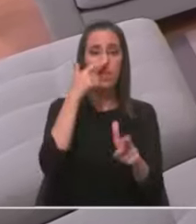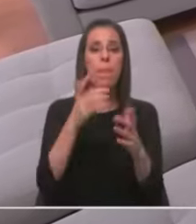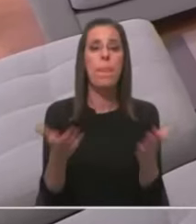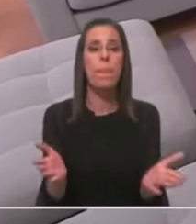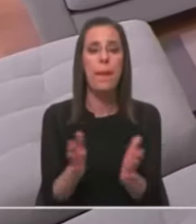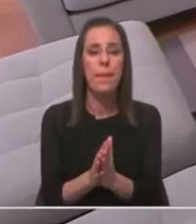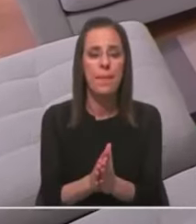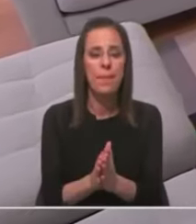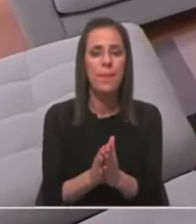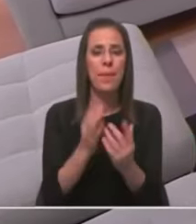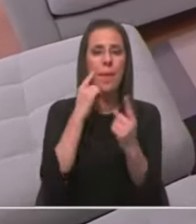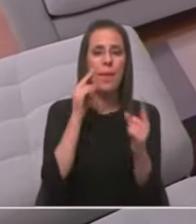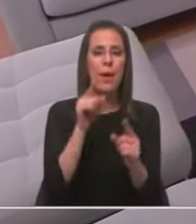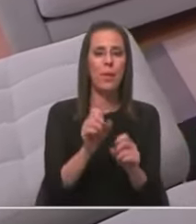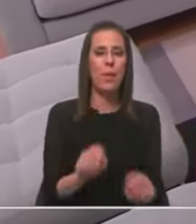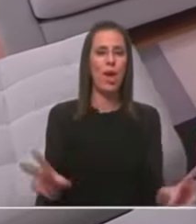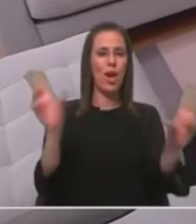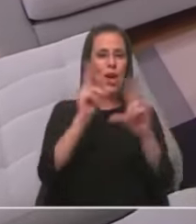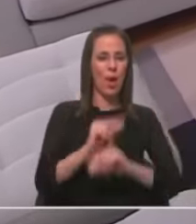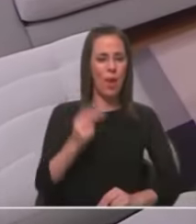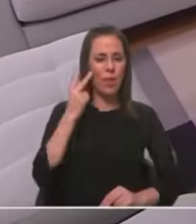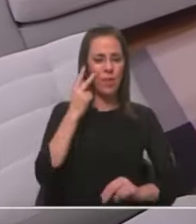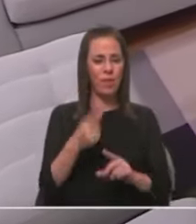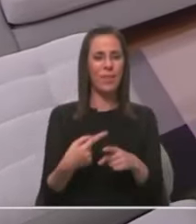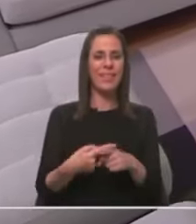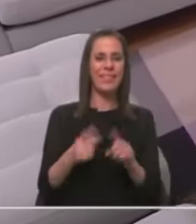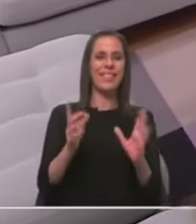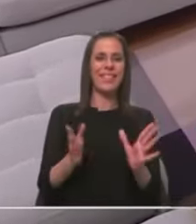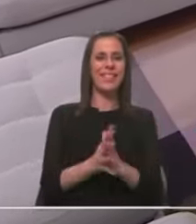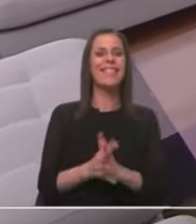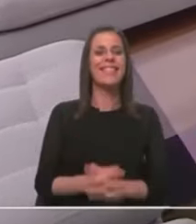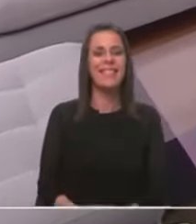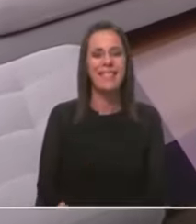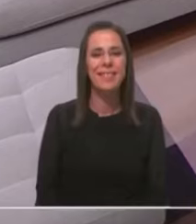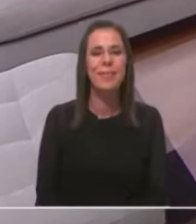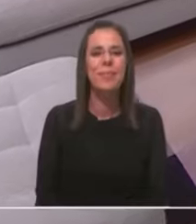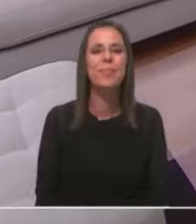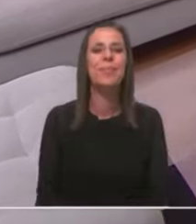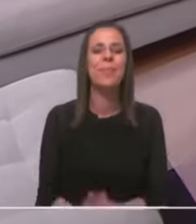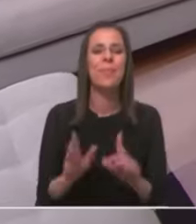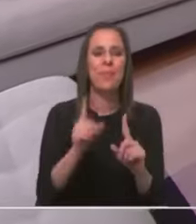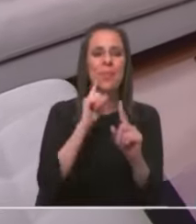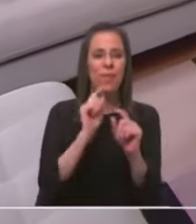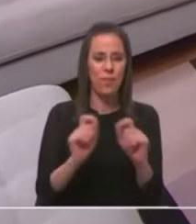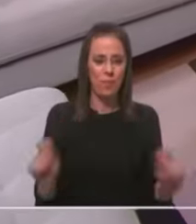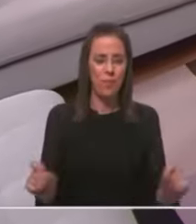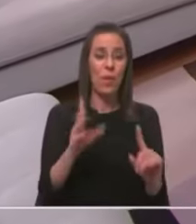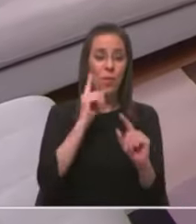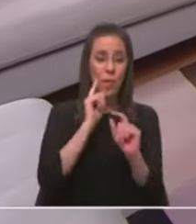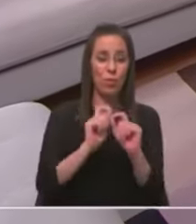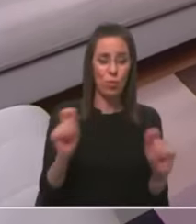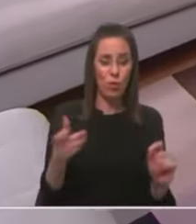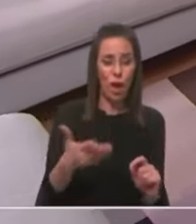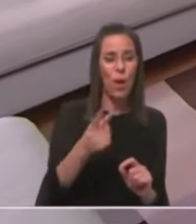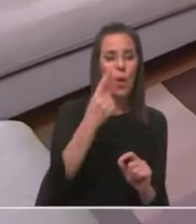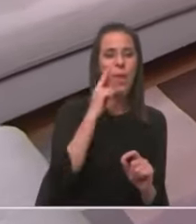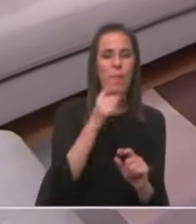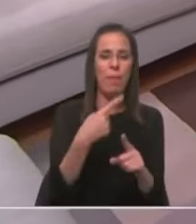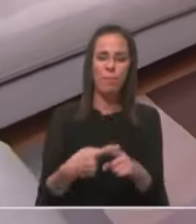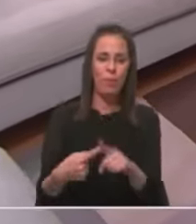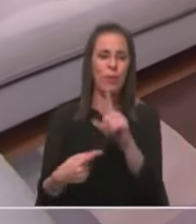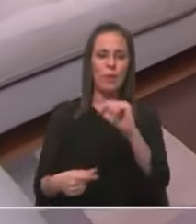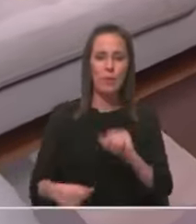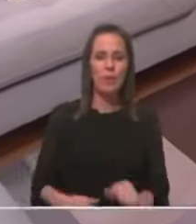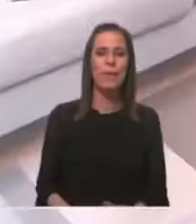Agora, também partilhaste a tua nova vida, que isso é que eu acho interessante. Isso é que acho, pronto. É, e nós é vamos isso, passar é aqui, isso, vamos mostrar esse teu vídeo, que é muito